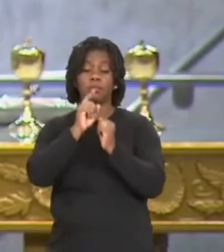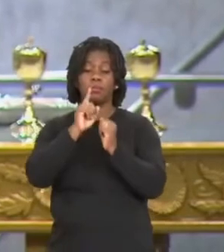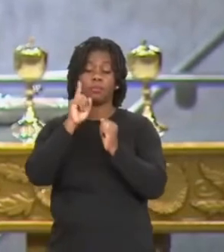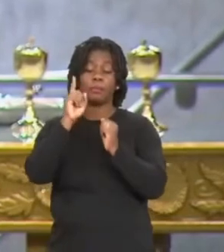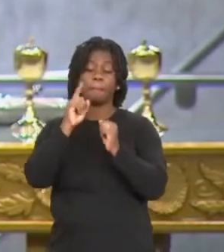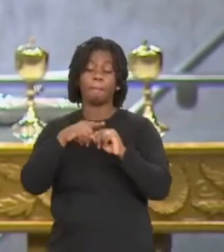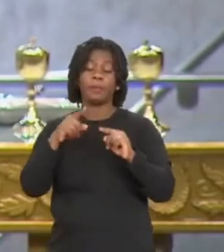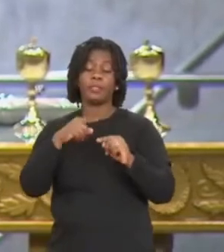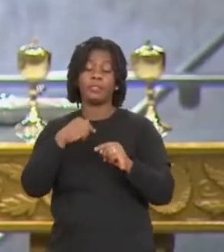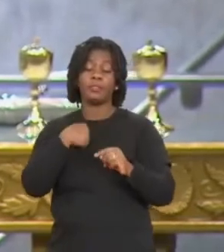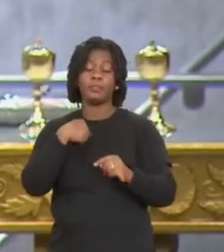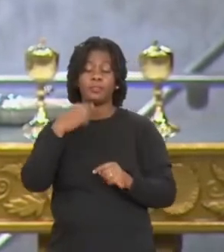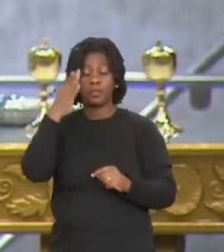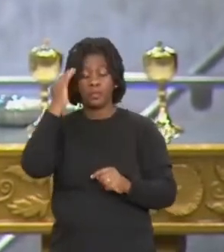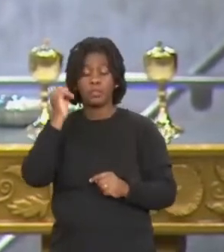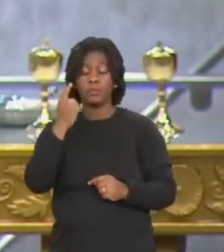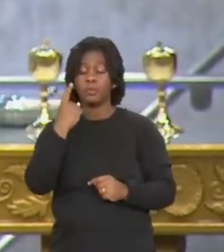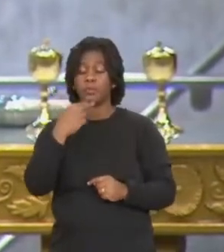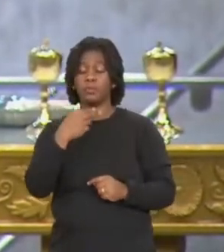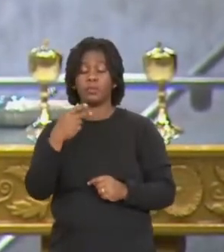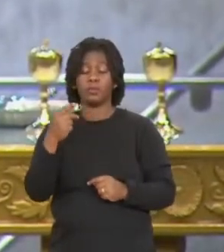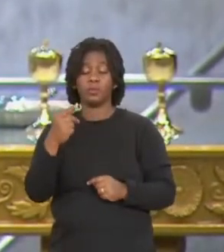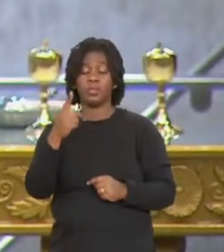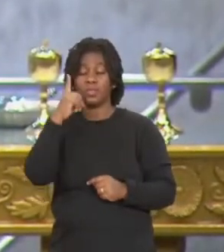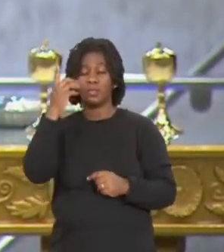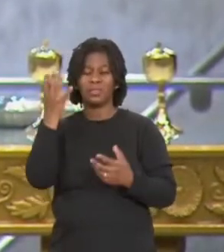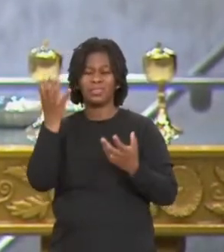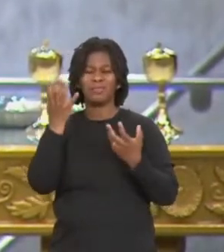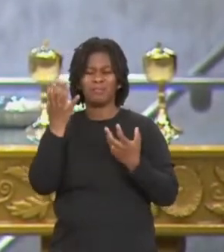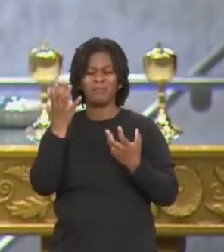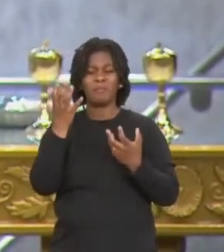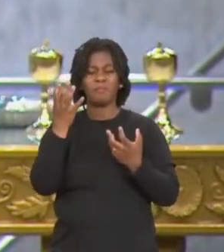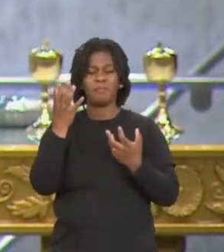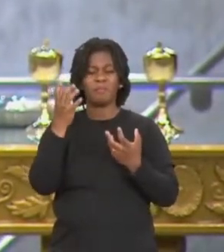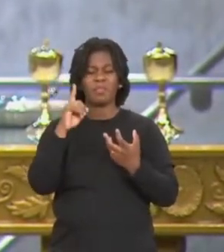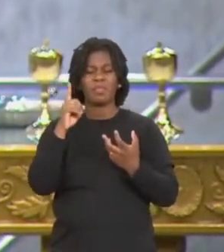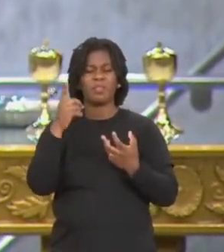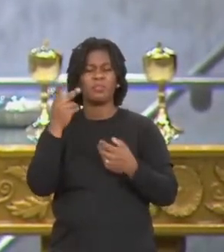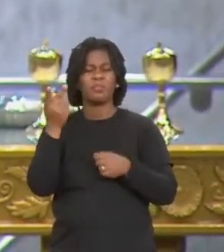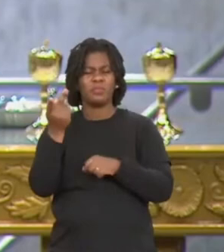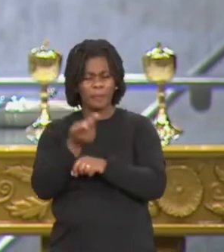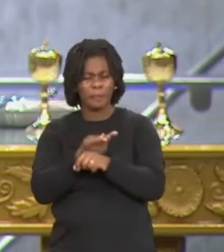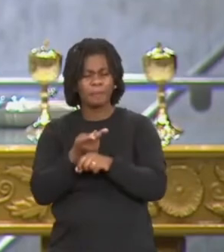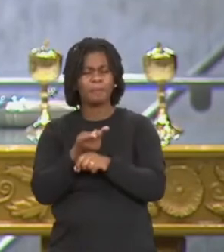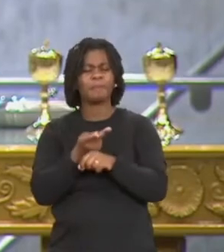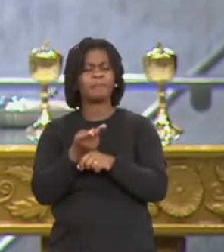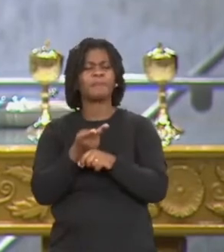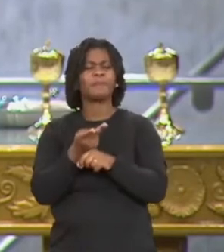Mas uma coisa eu sei, Deus está querendo, Deus está buscando,